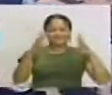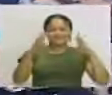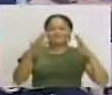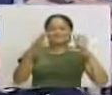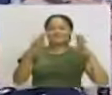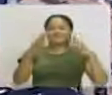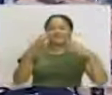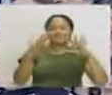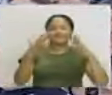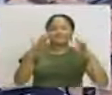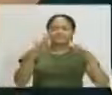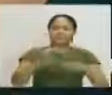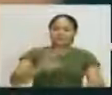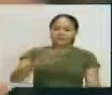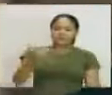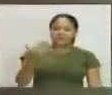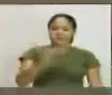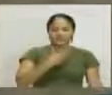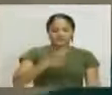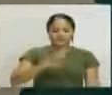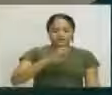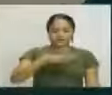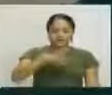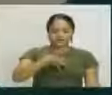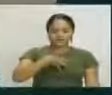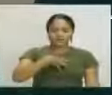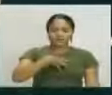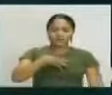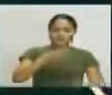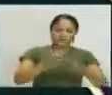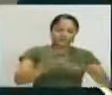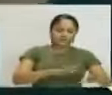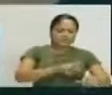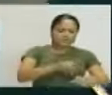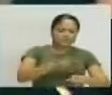Quando a gente tem oportunidade de sair do país e ver outros lugares,